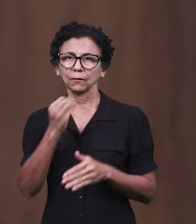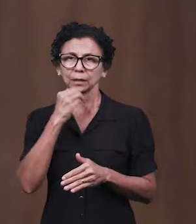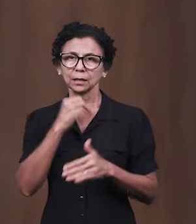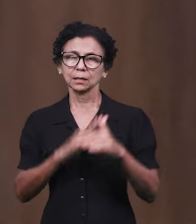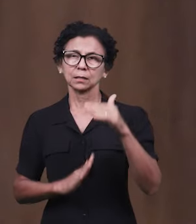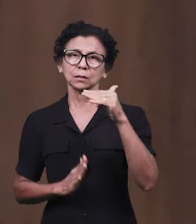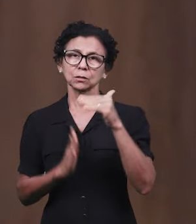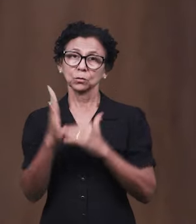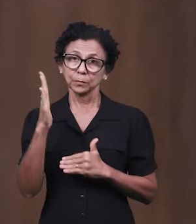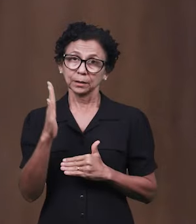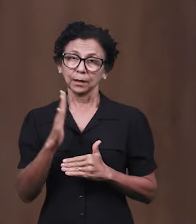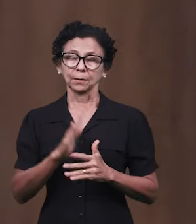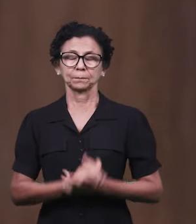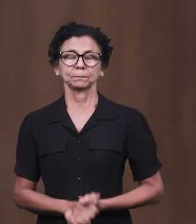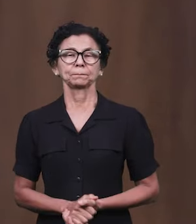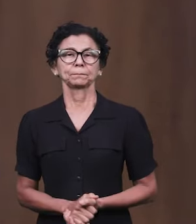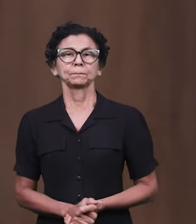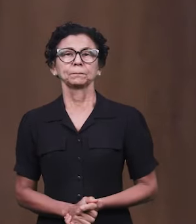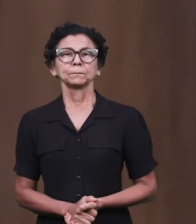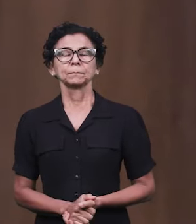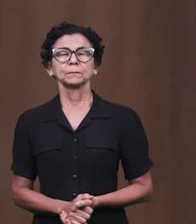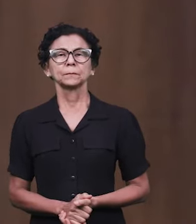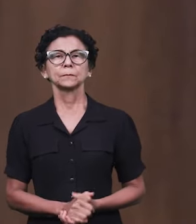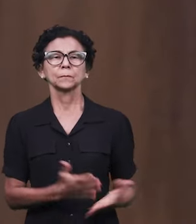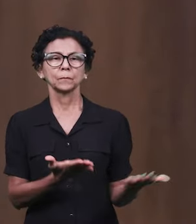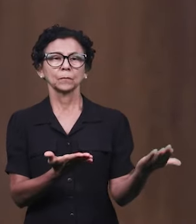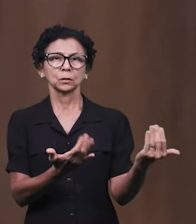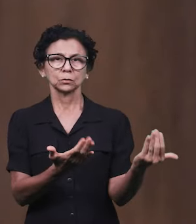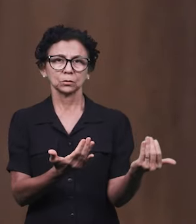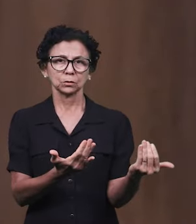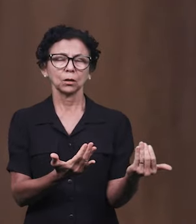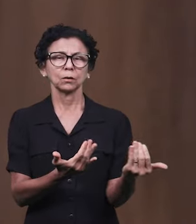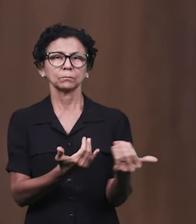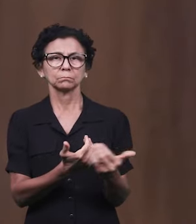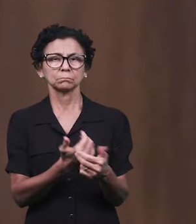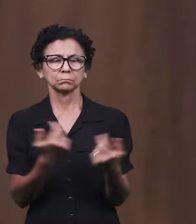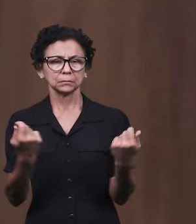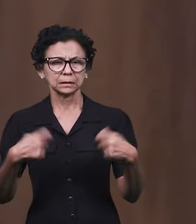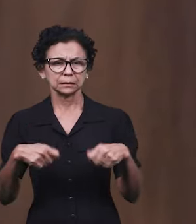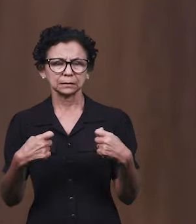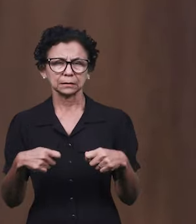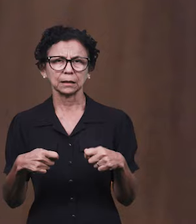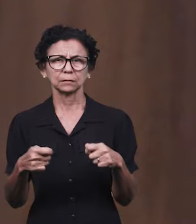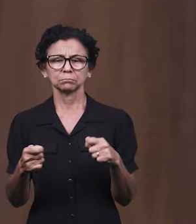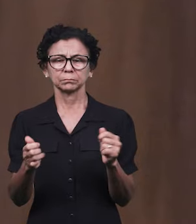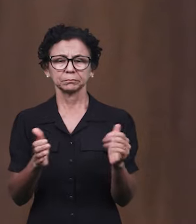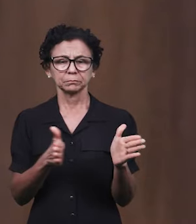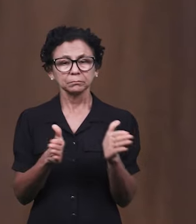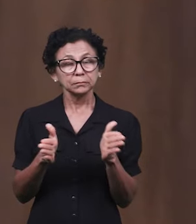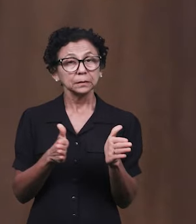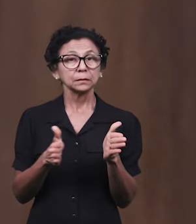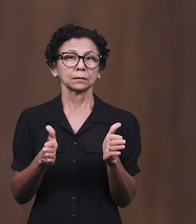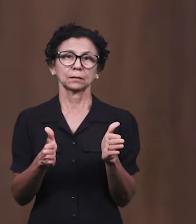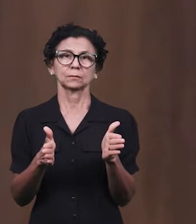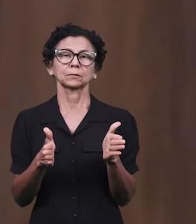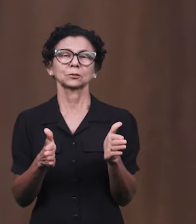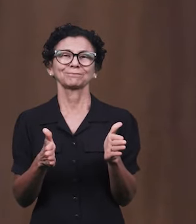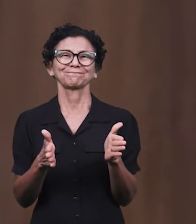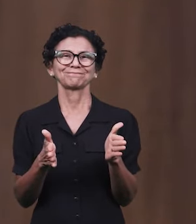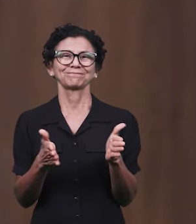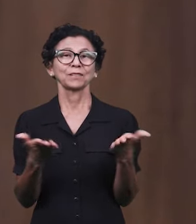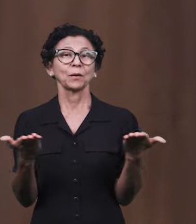cuidado com os nossos jovens, com aqueles jovens que possuem necessidade de acessibilidade. E, para isso,